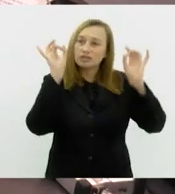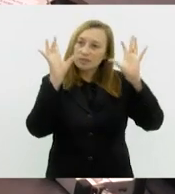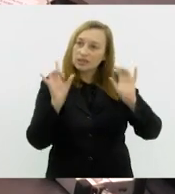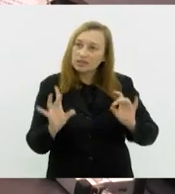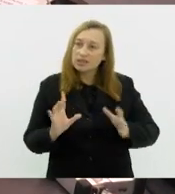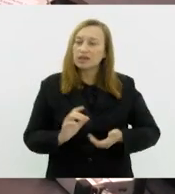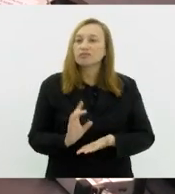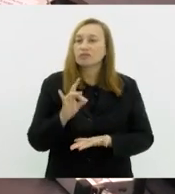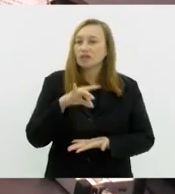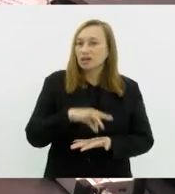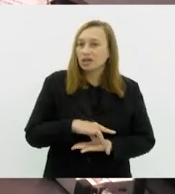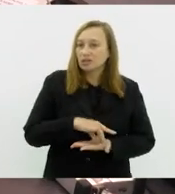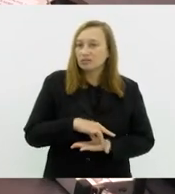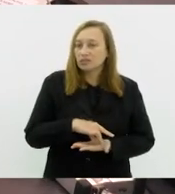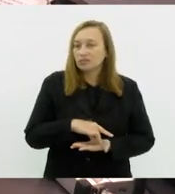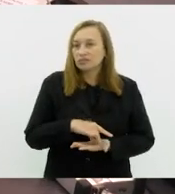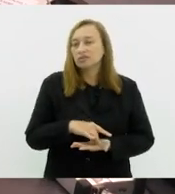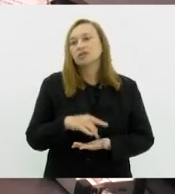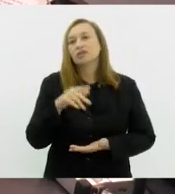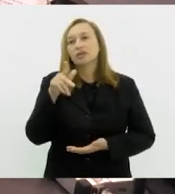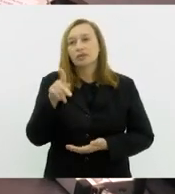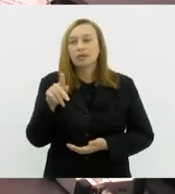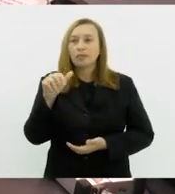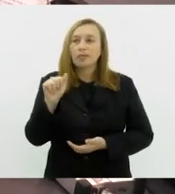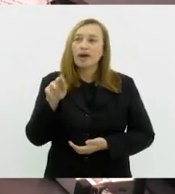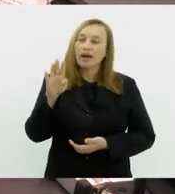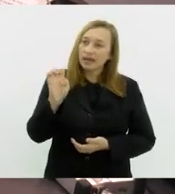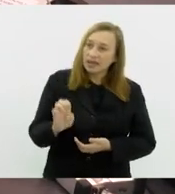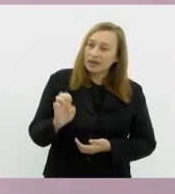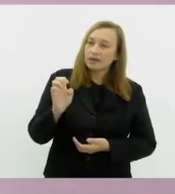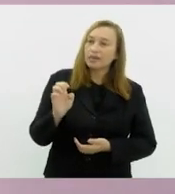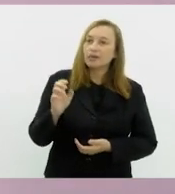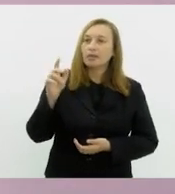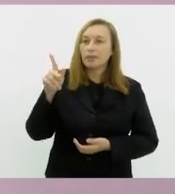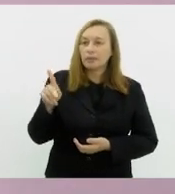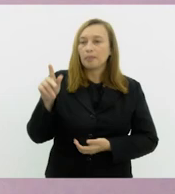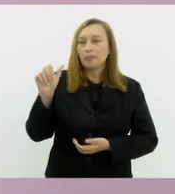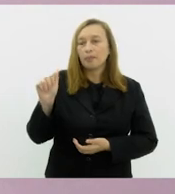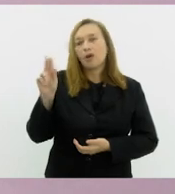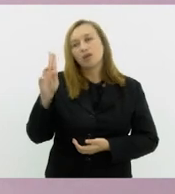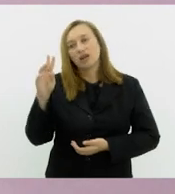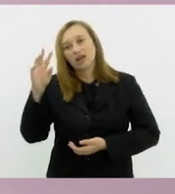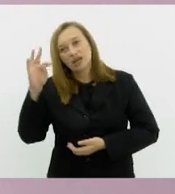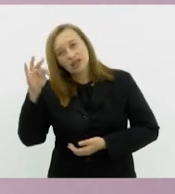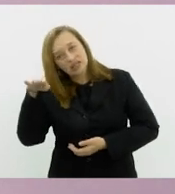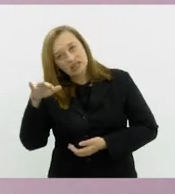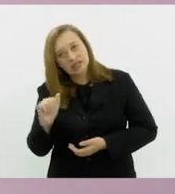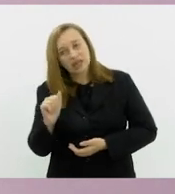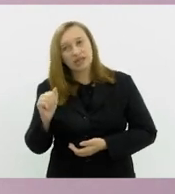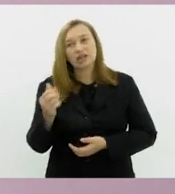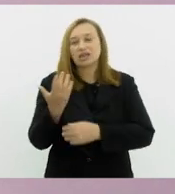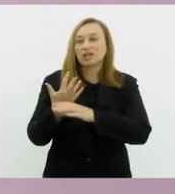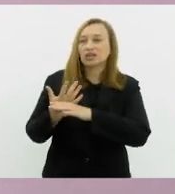a realidade do Parque Paulista ali, em Duque de Caxias, e mostrando também